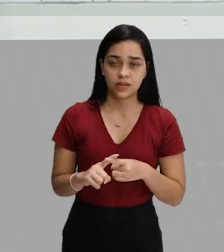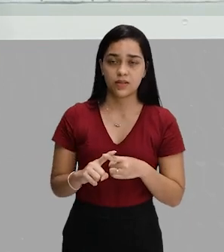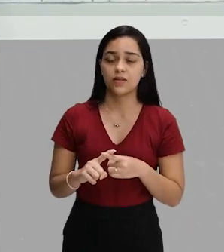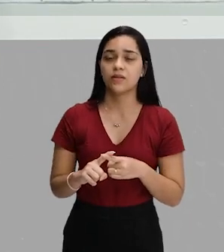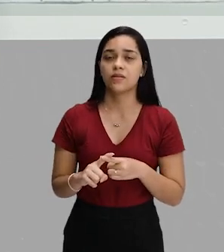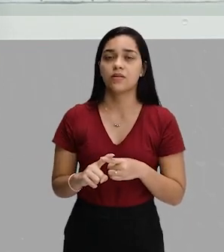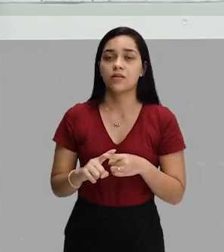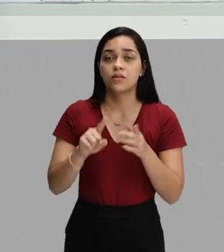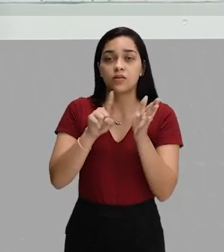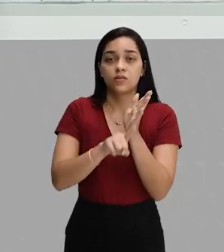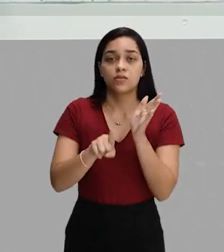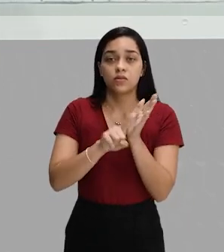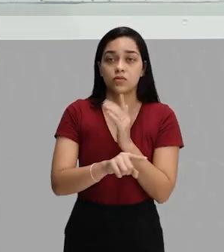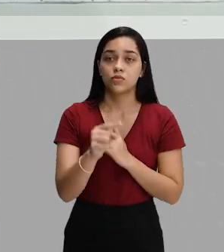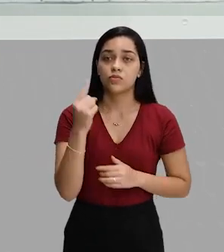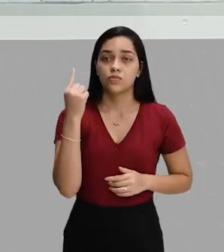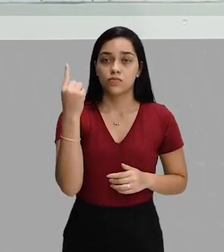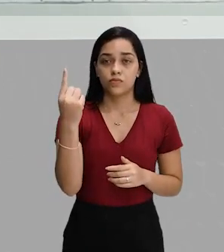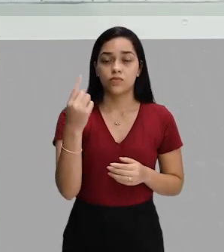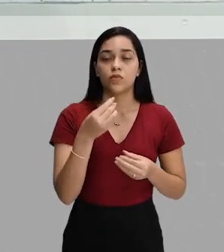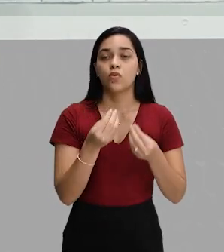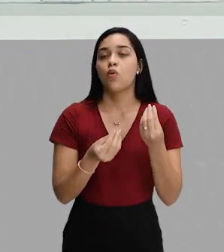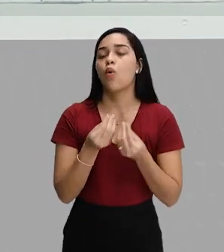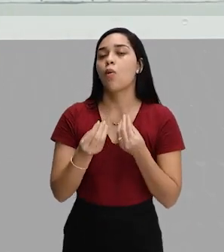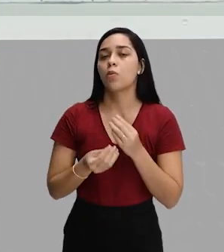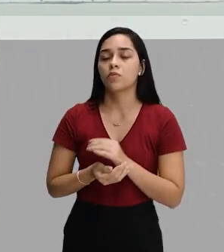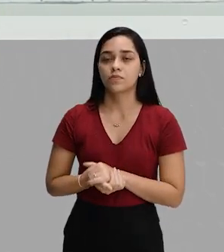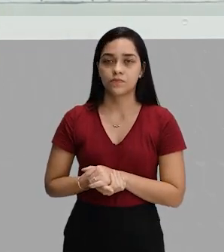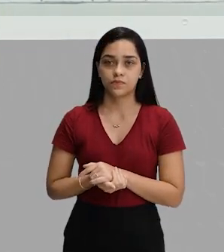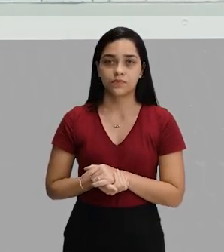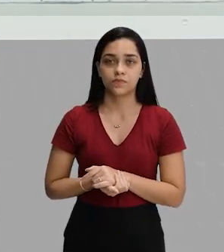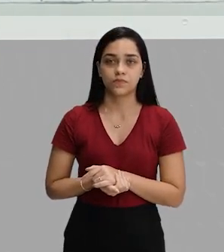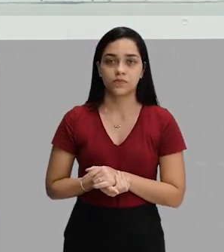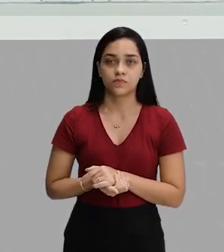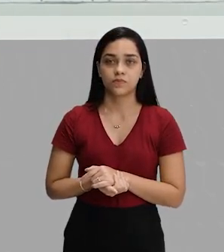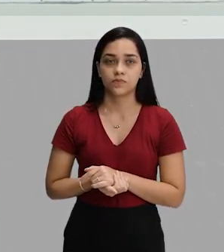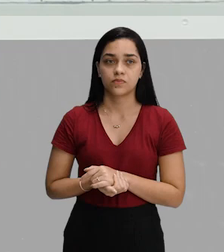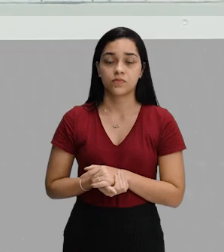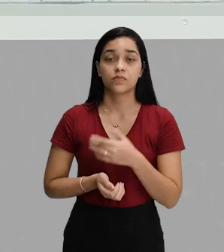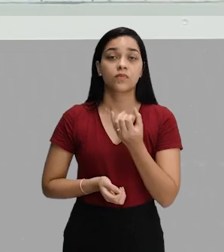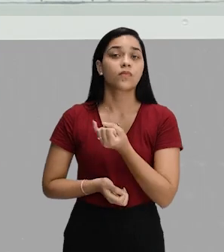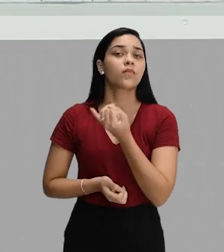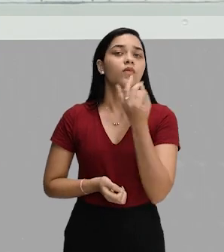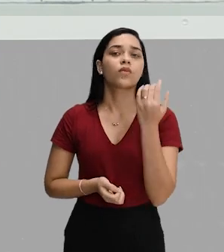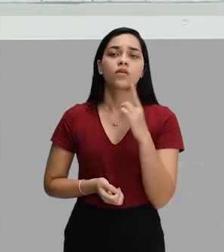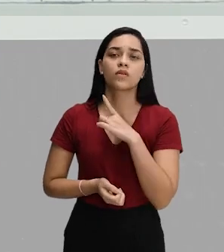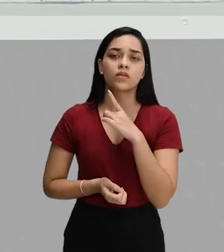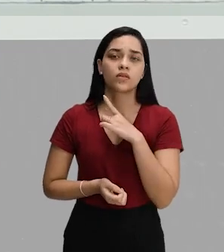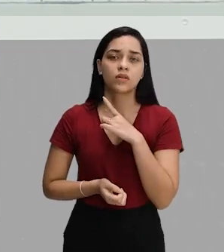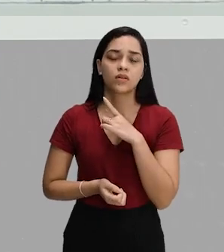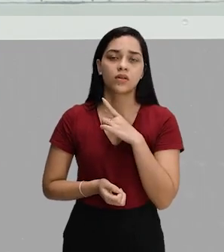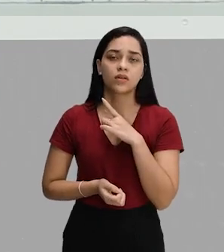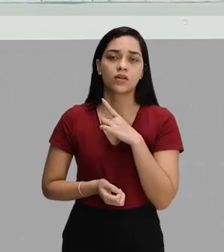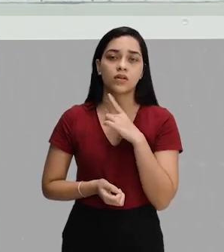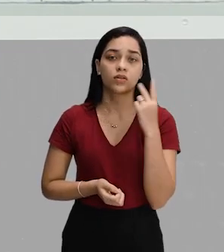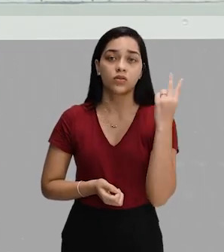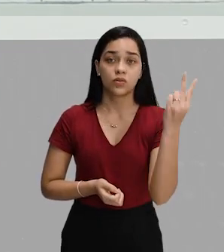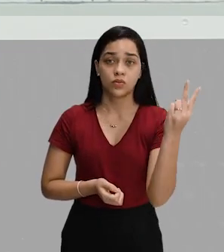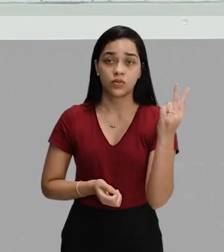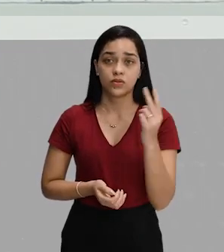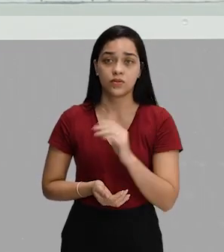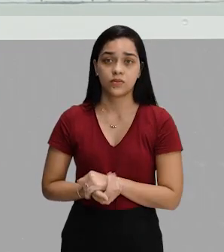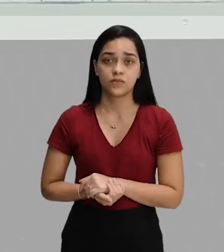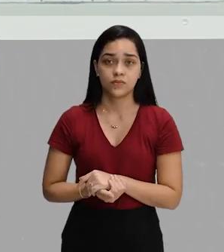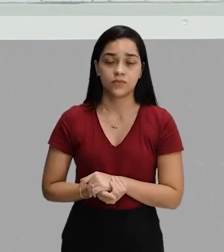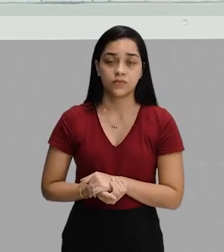ele mesmo, subtraído de 1. Então, olha como é que vai ficar. Quantas partidas vai ter se o campeonato tiver 2 clubes?